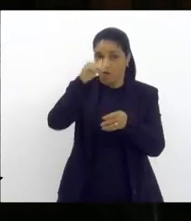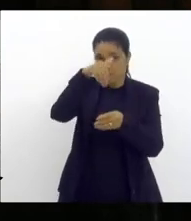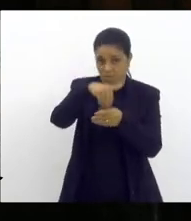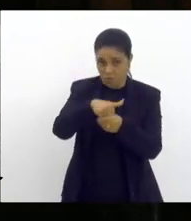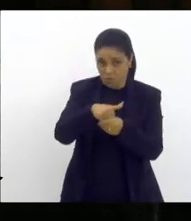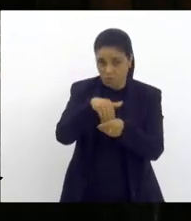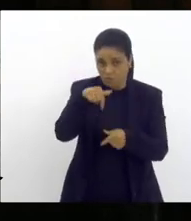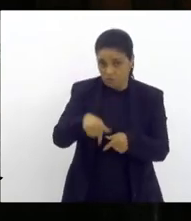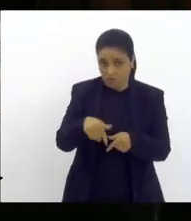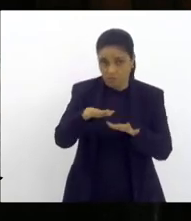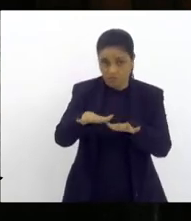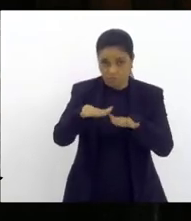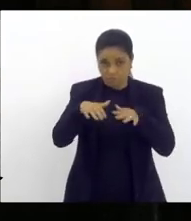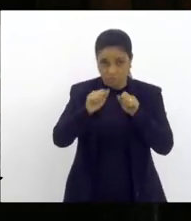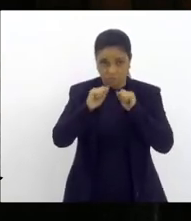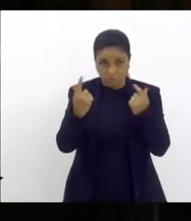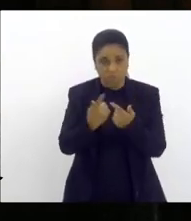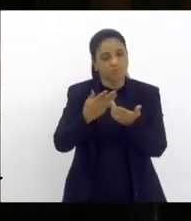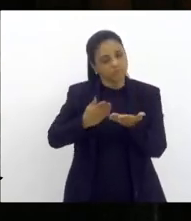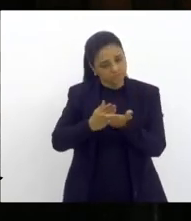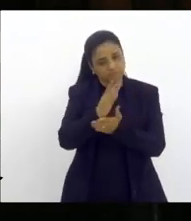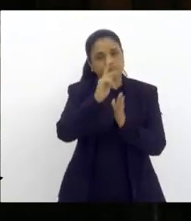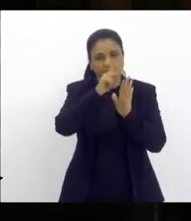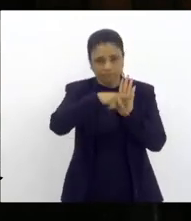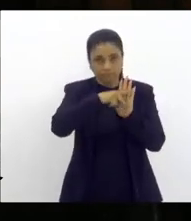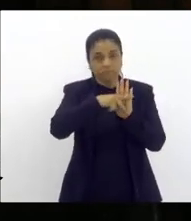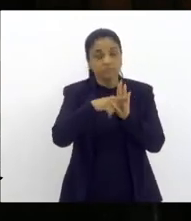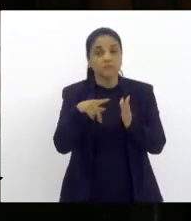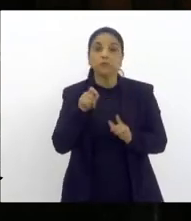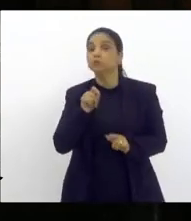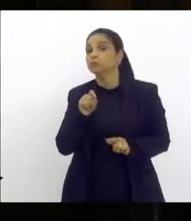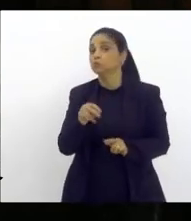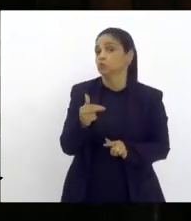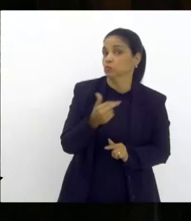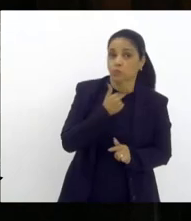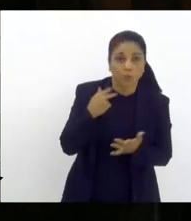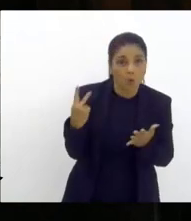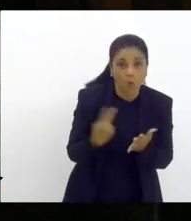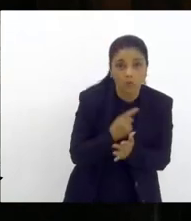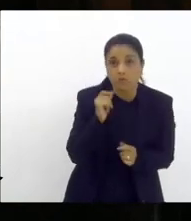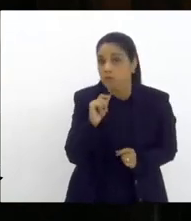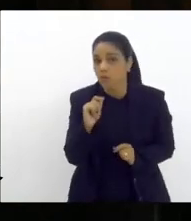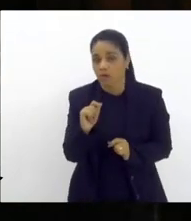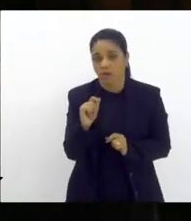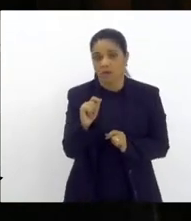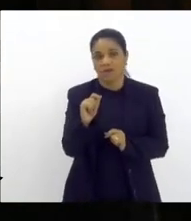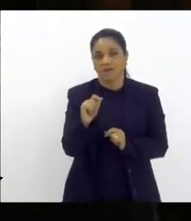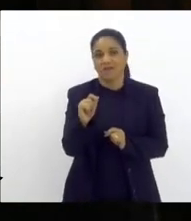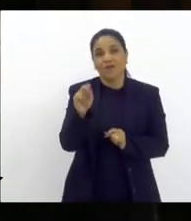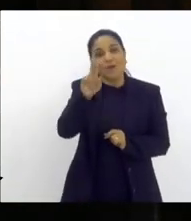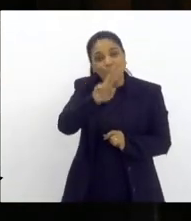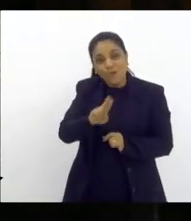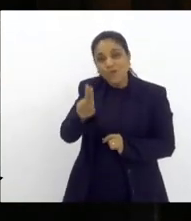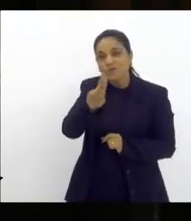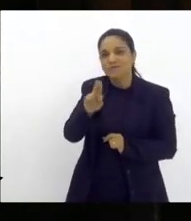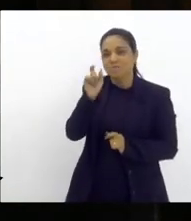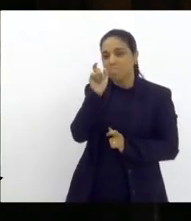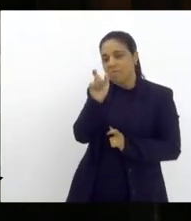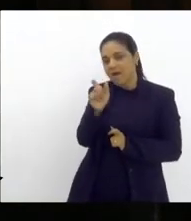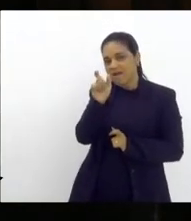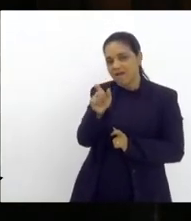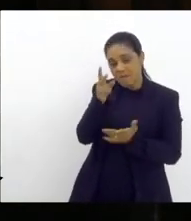por Óbvio o projeto será aprovado agora o que não pode acontecer utilizando a mesma palavra que é deputada usou